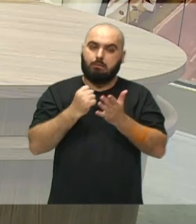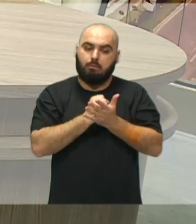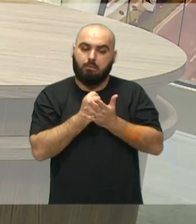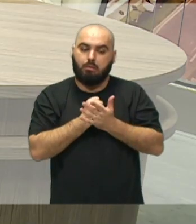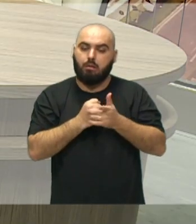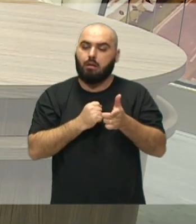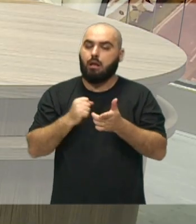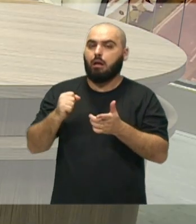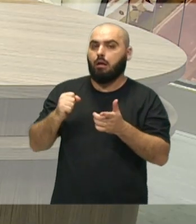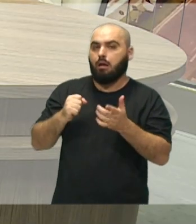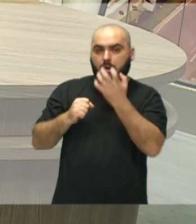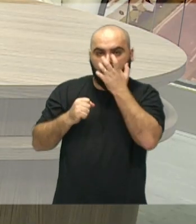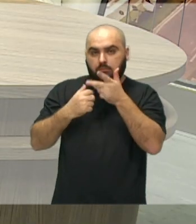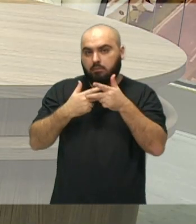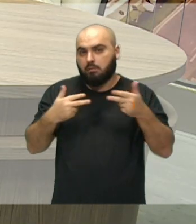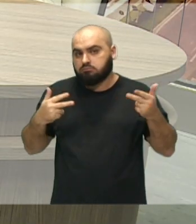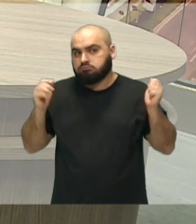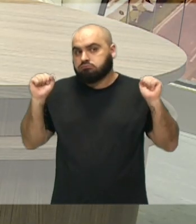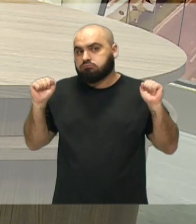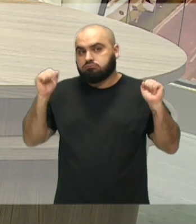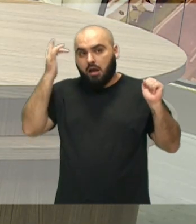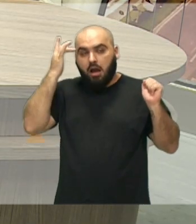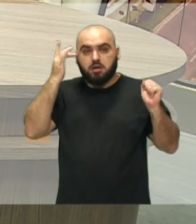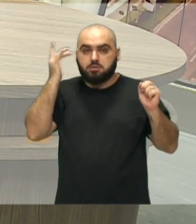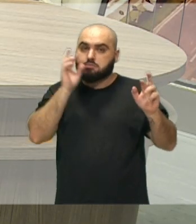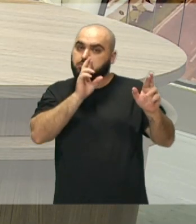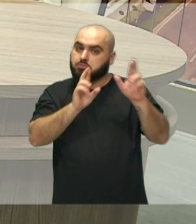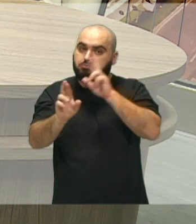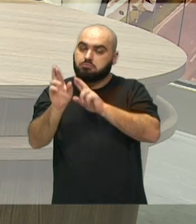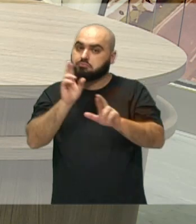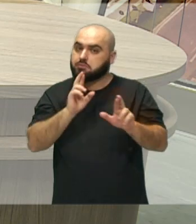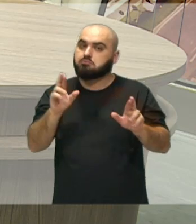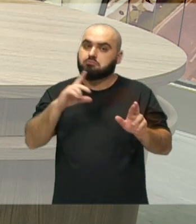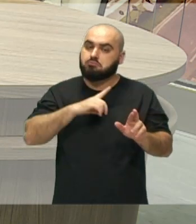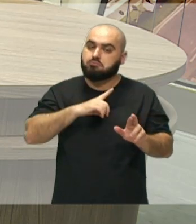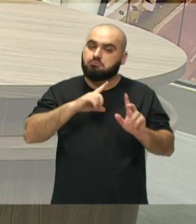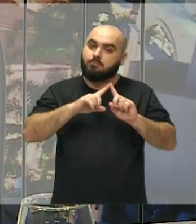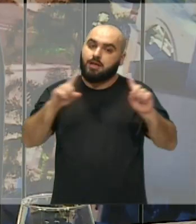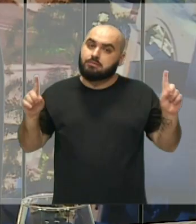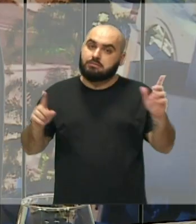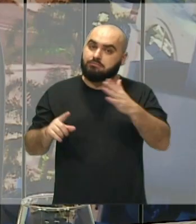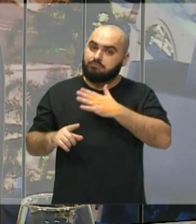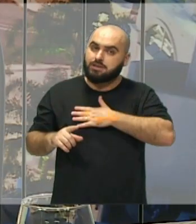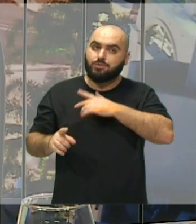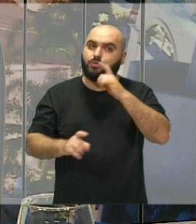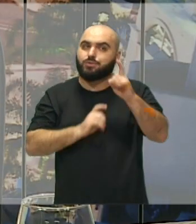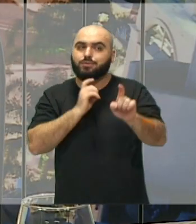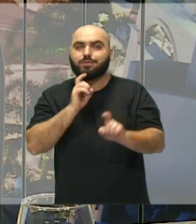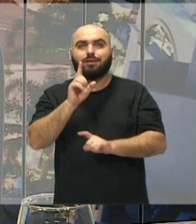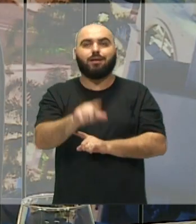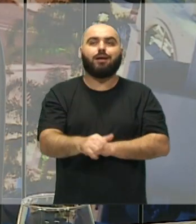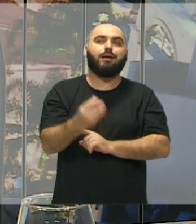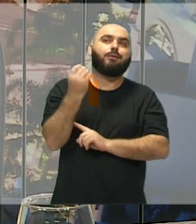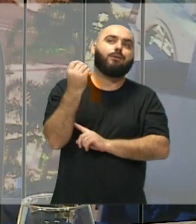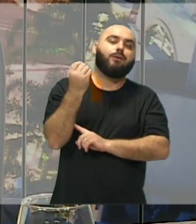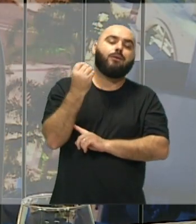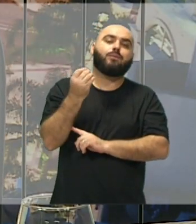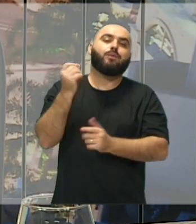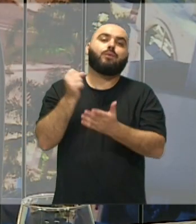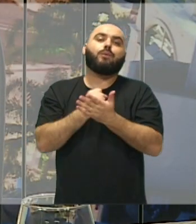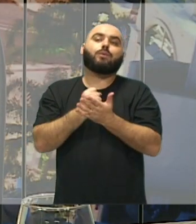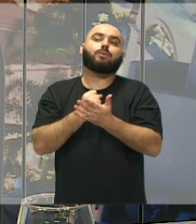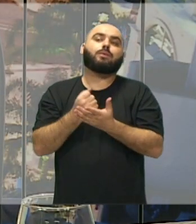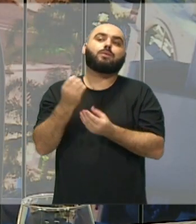esses animais exóticos, talvez seja uma solução. Mas a dúvida é como fazer esse